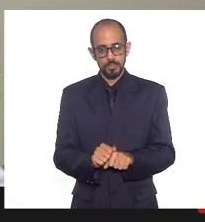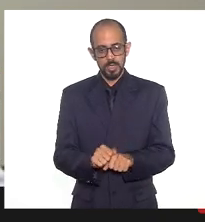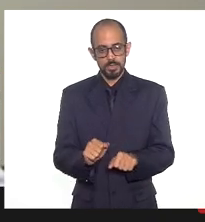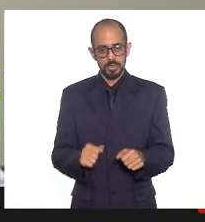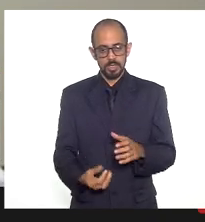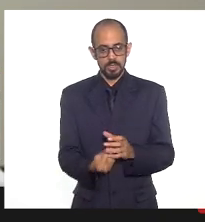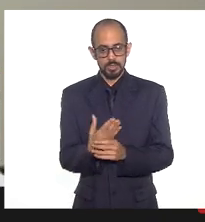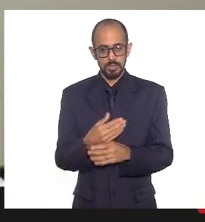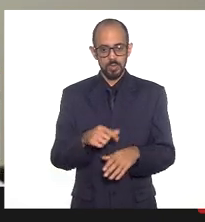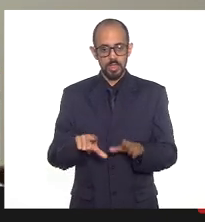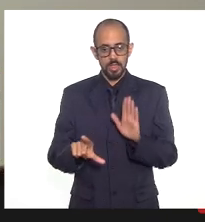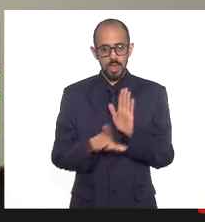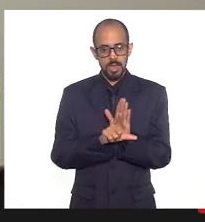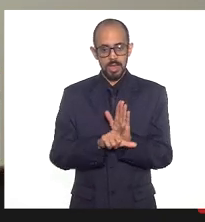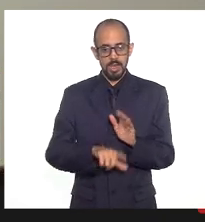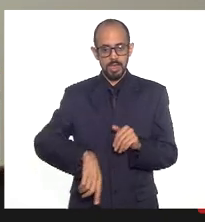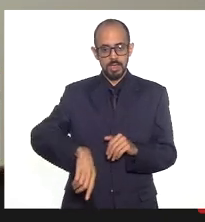aqui me refiro à Lei